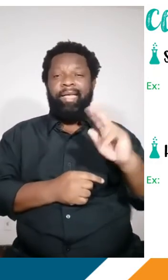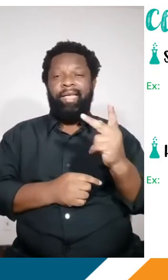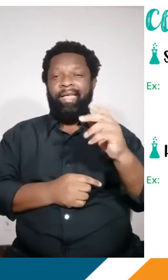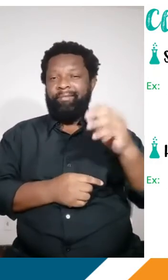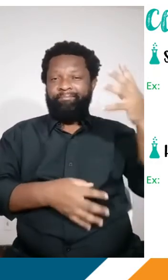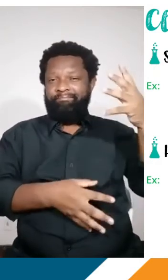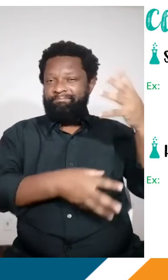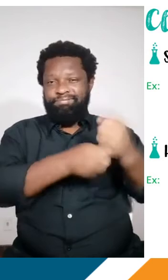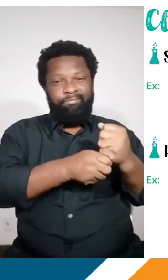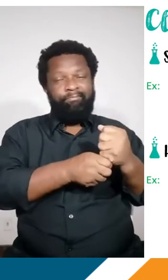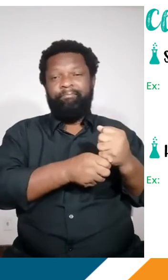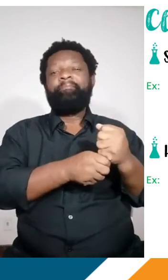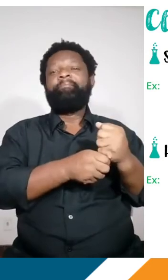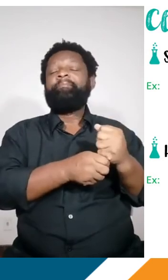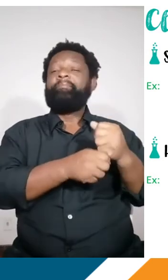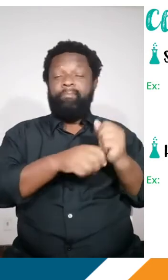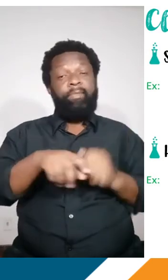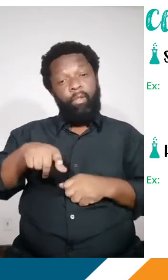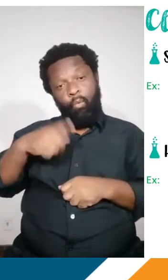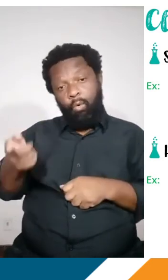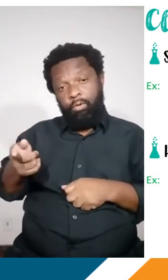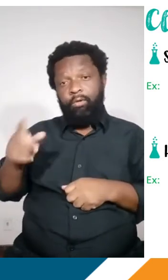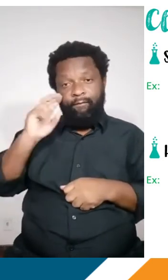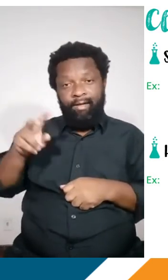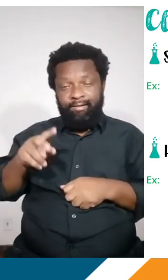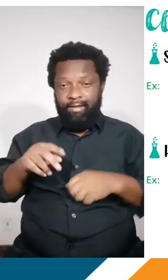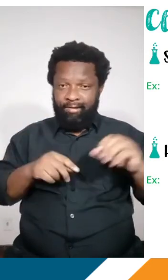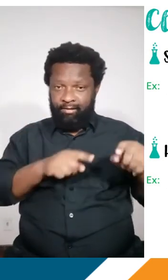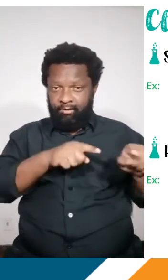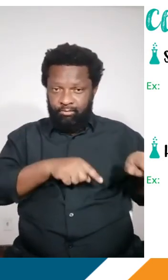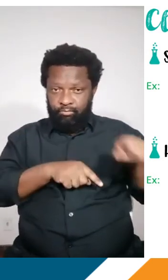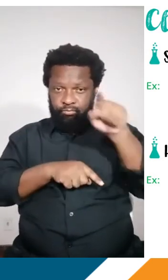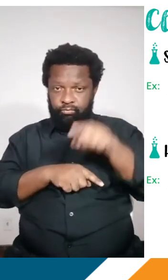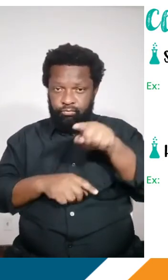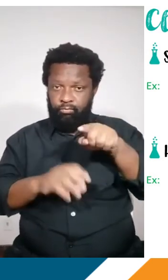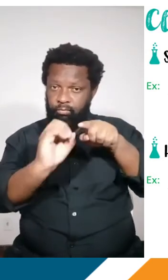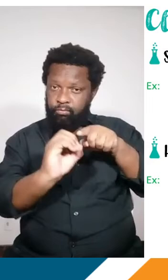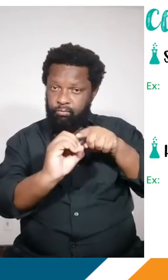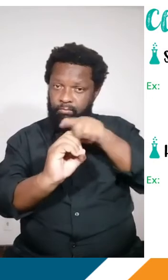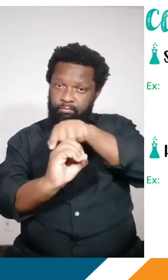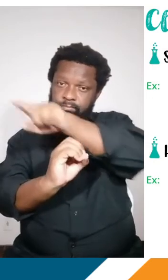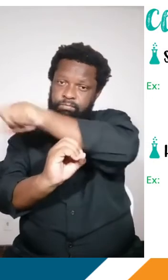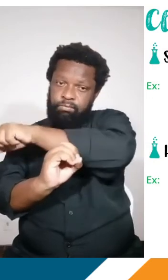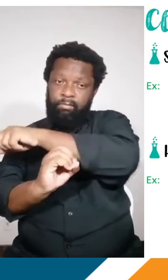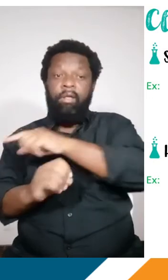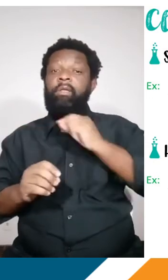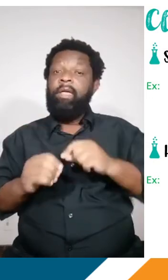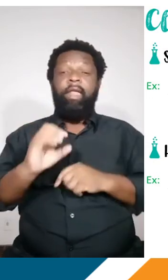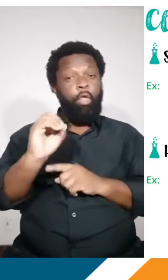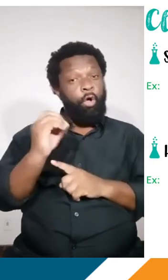eu já sei que ela é homogênea. Agora, aqui eu estou vendo um oxigênio, e